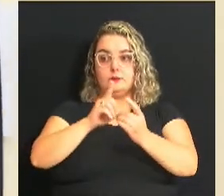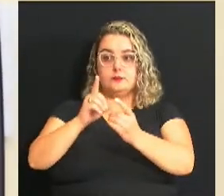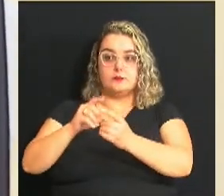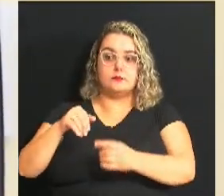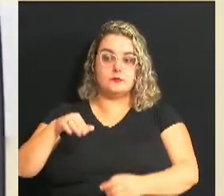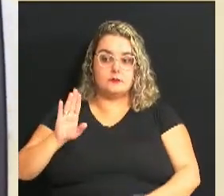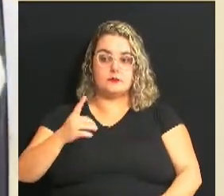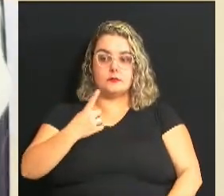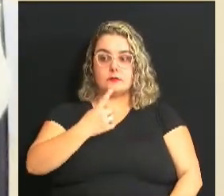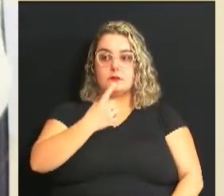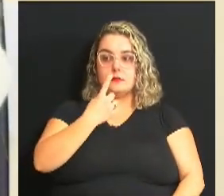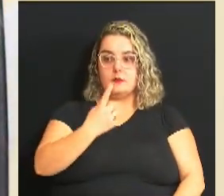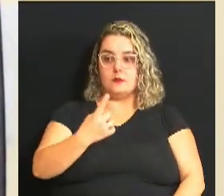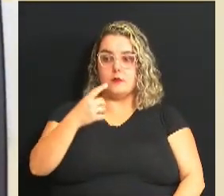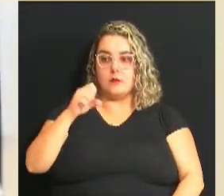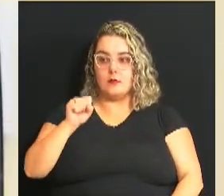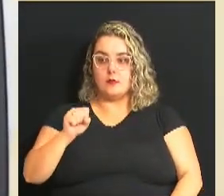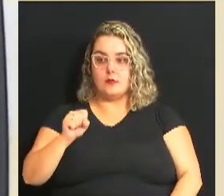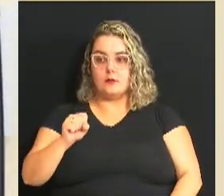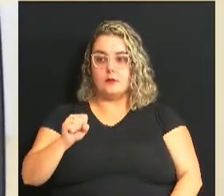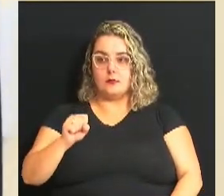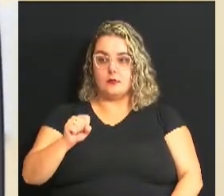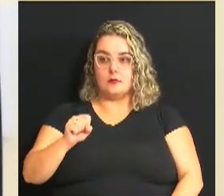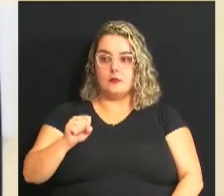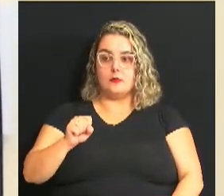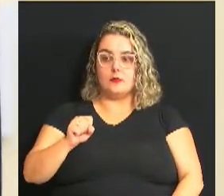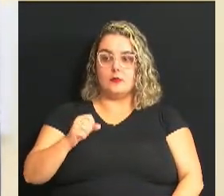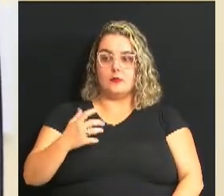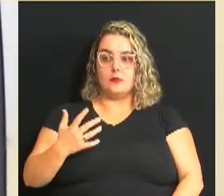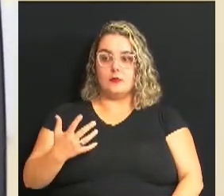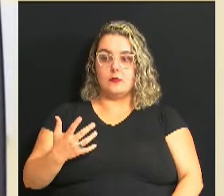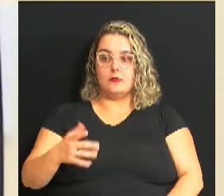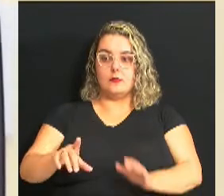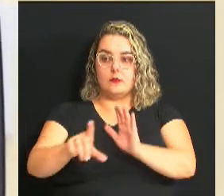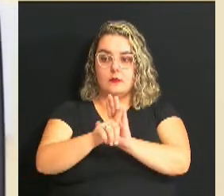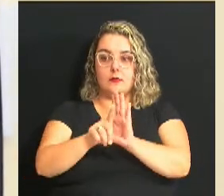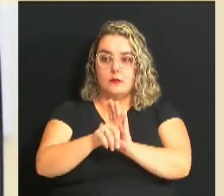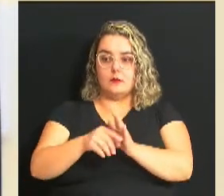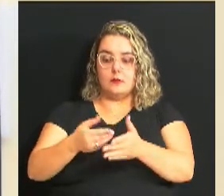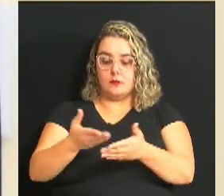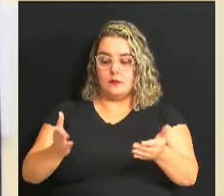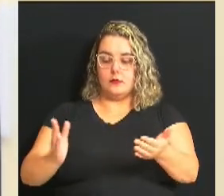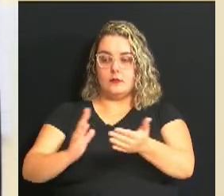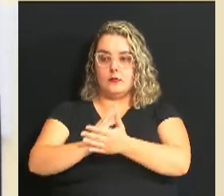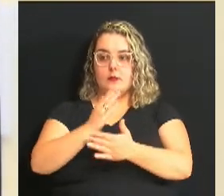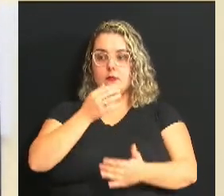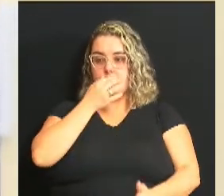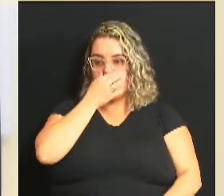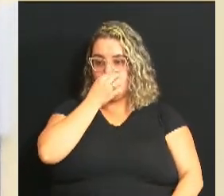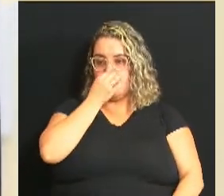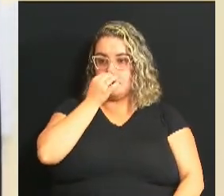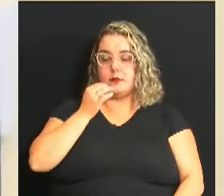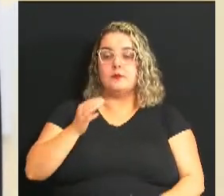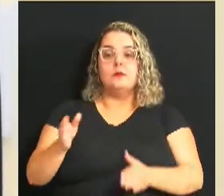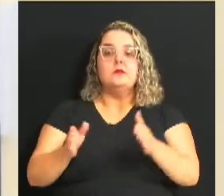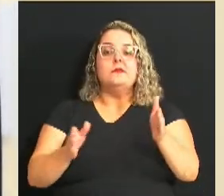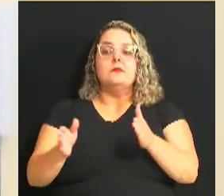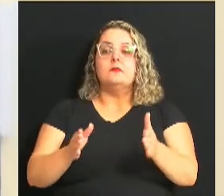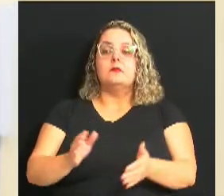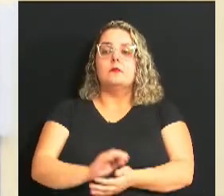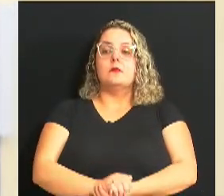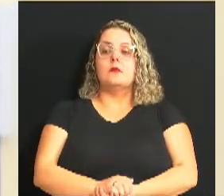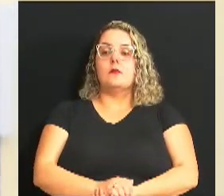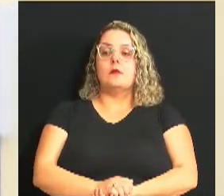de 1.180, com aquela lei que vocês, né, aprovaram, ou seja, que ela era temporária,